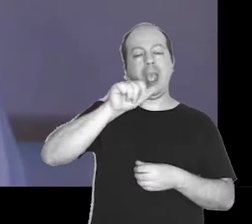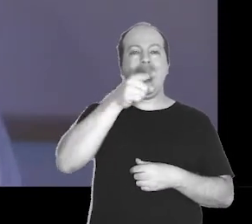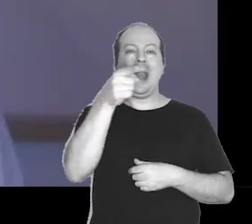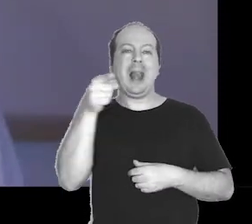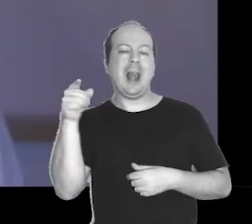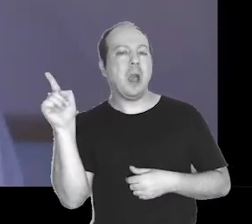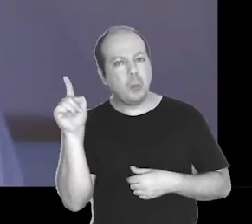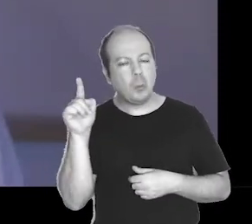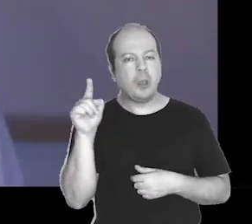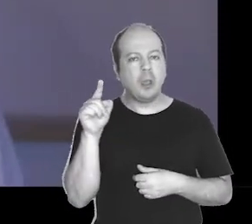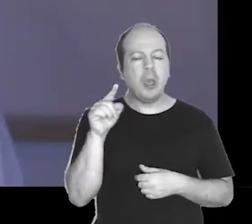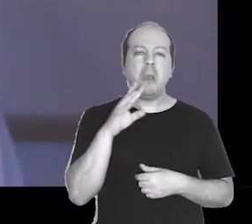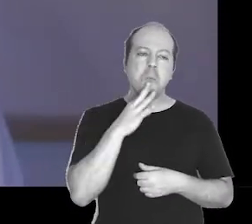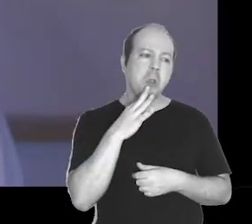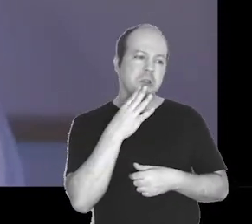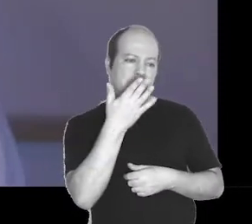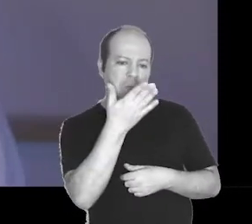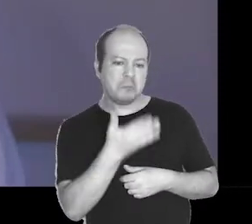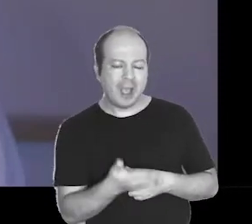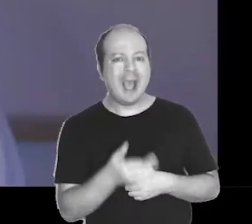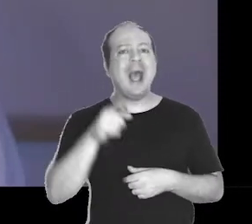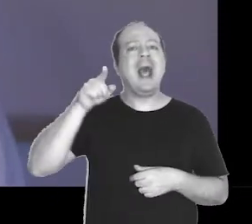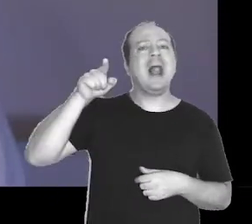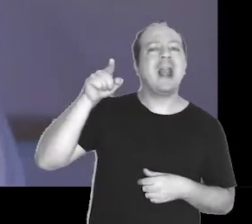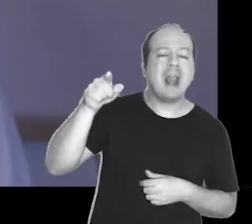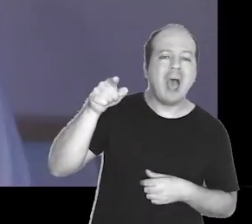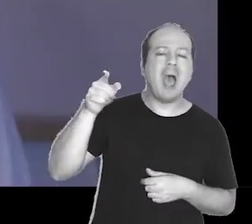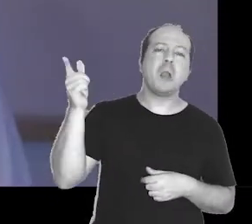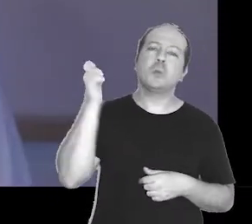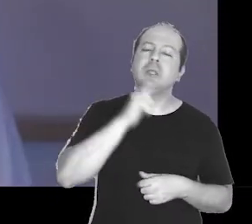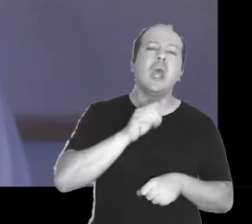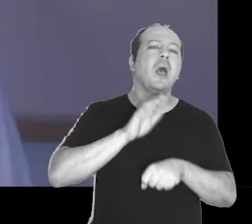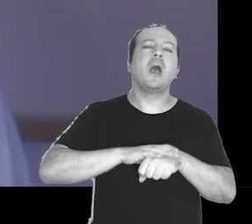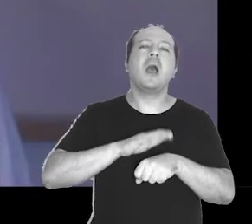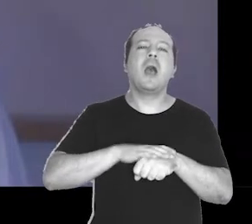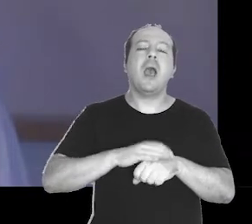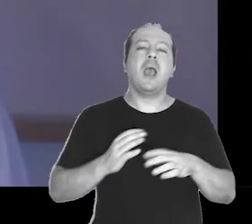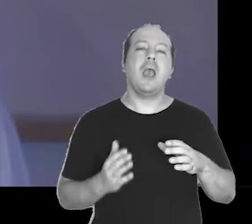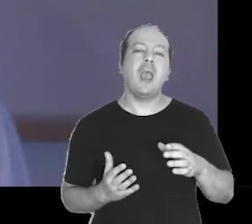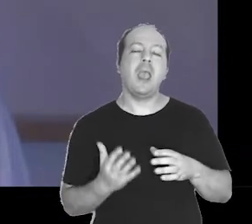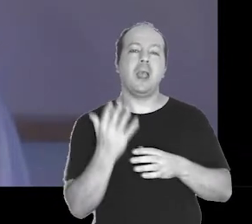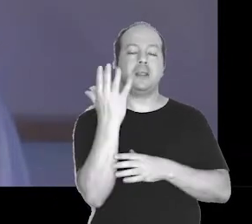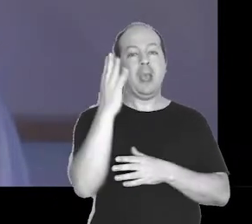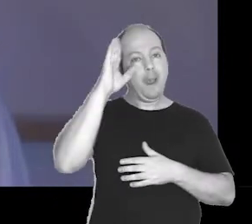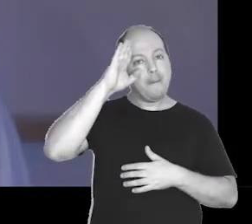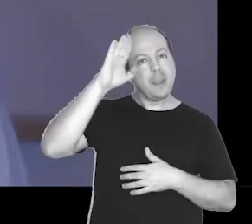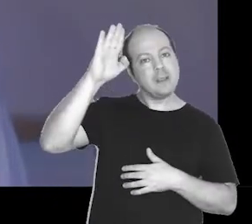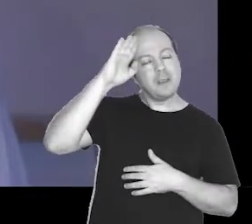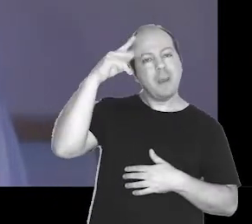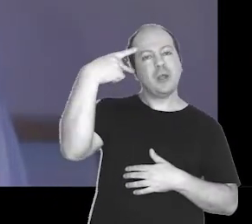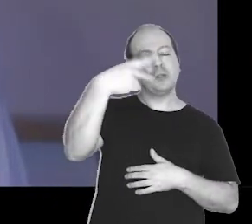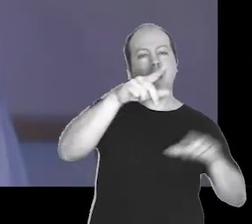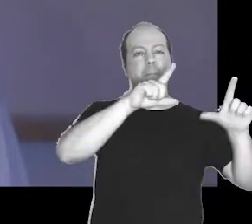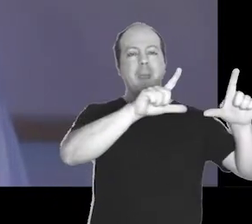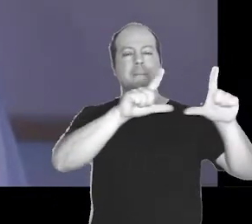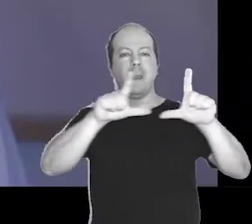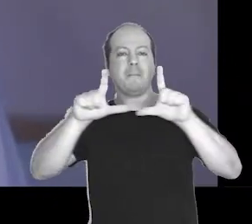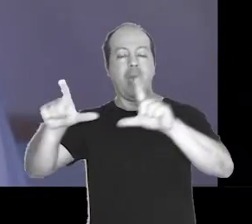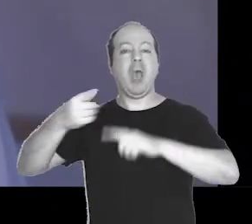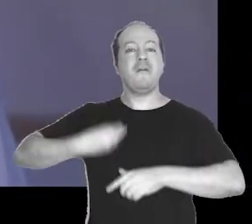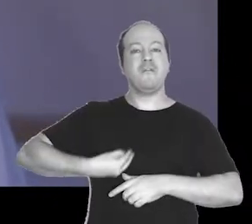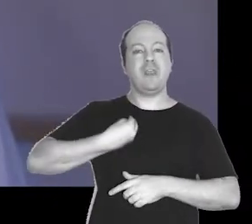Ele foi seu mecenas, e lá você realizaria as principais obras de sua longa